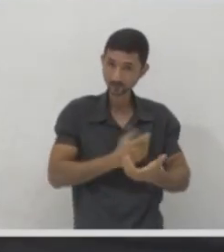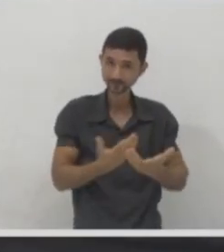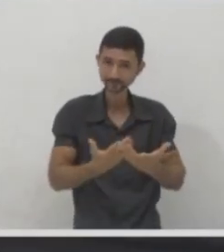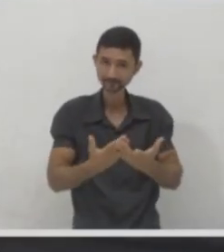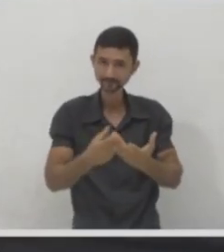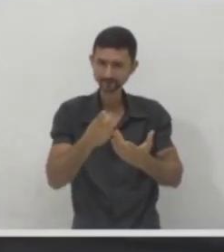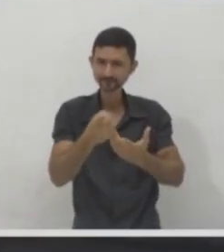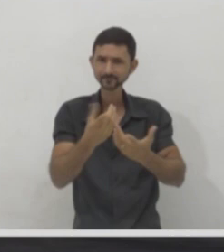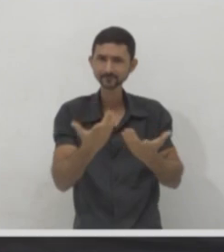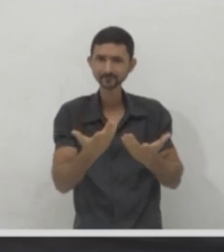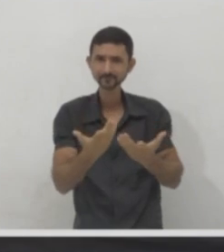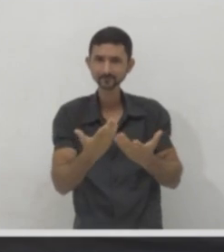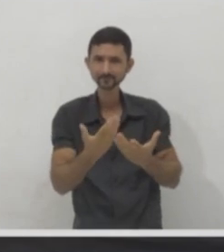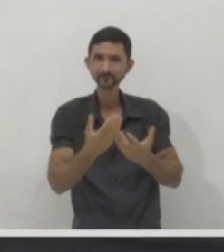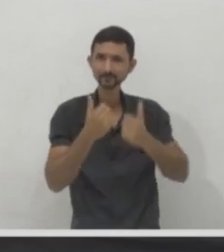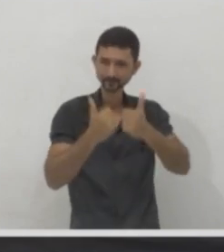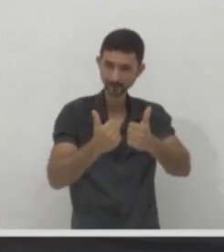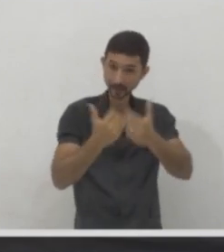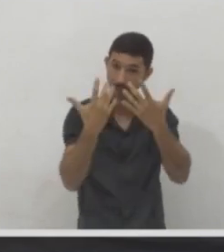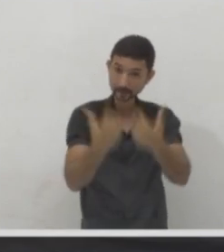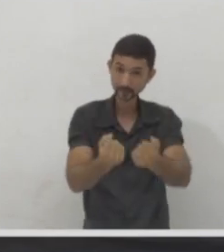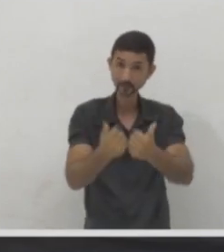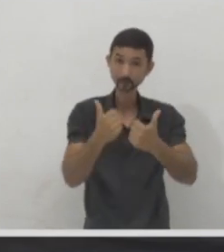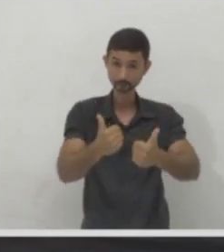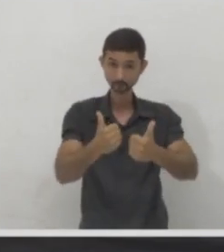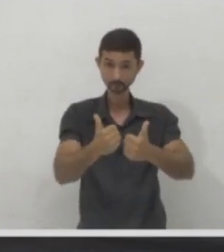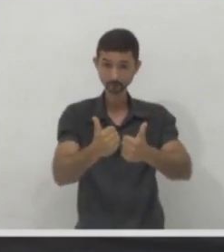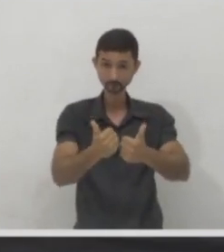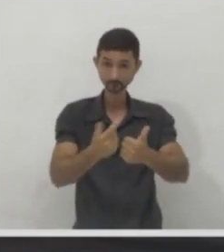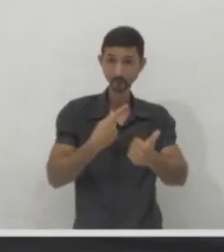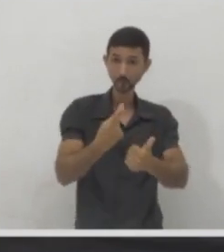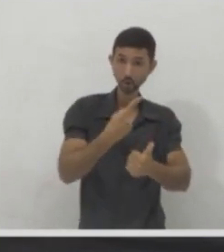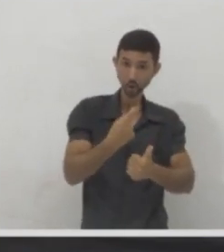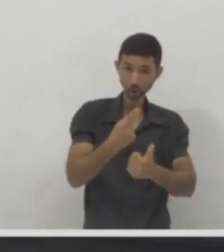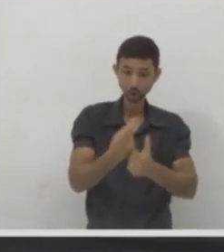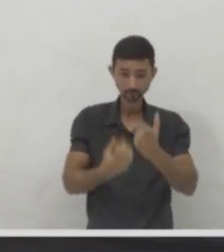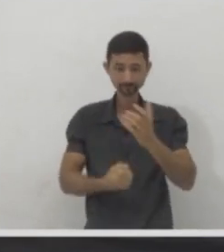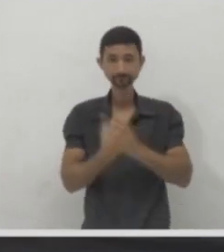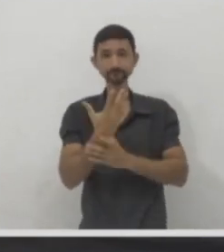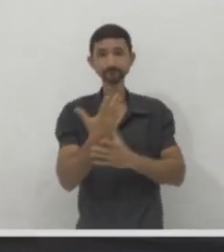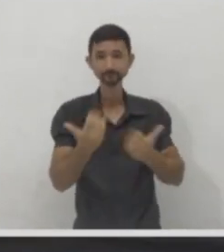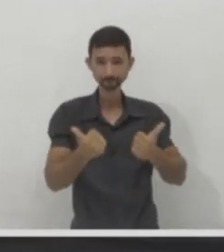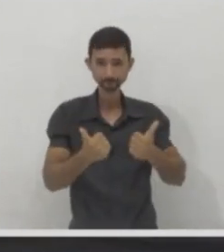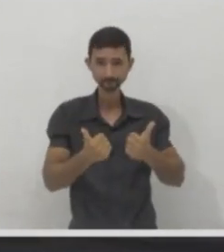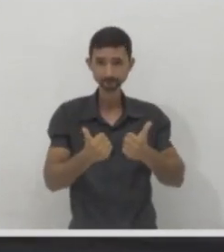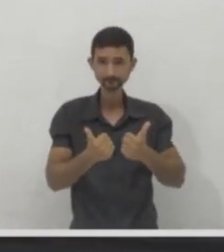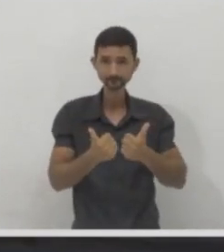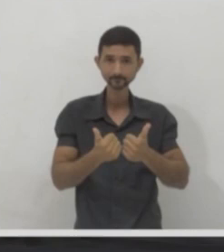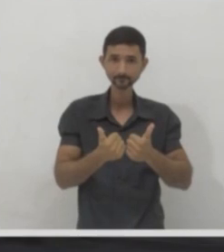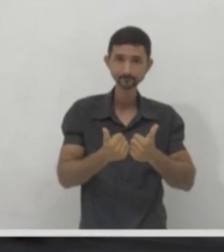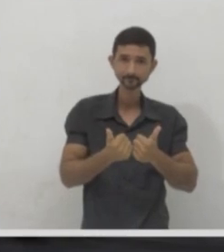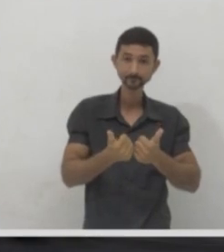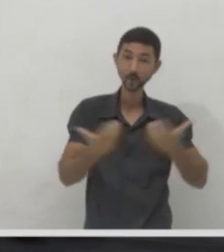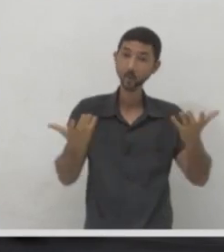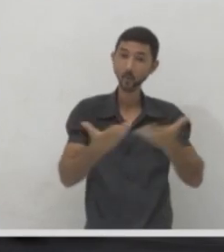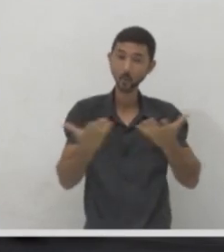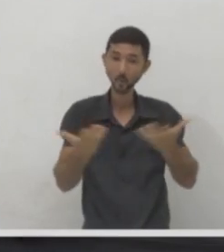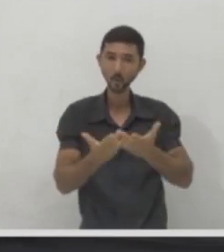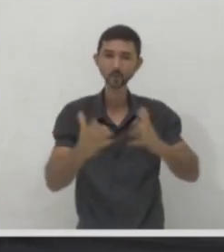vocês acham? Topam o desafio? Nós todos podemos ser autores. Meninos e meninas, por hoje é